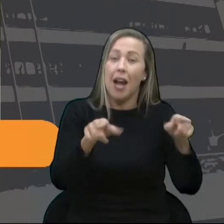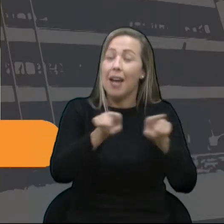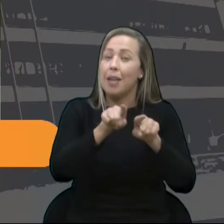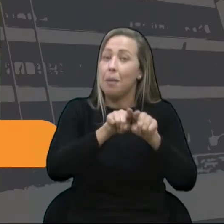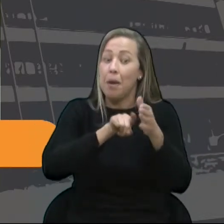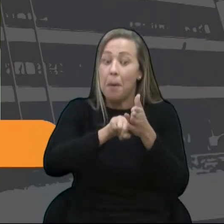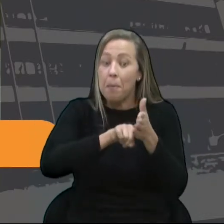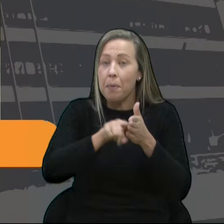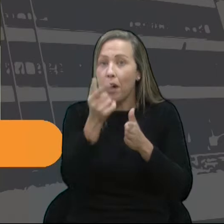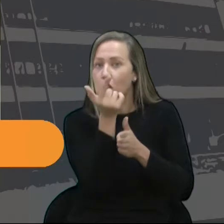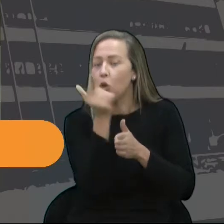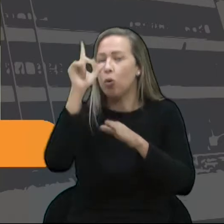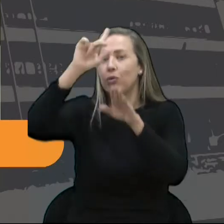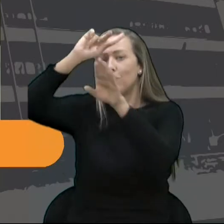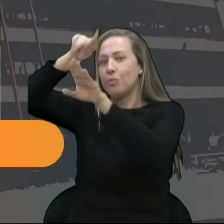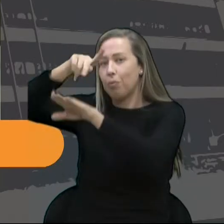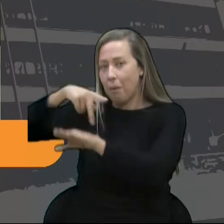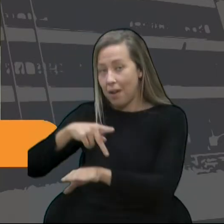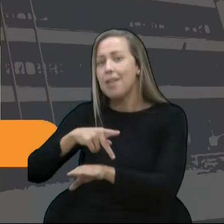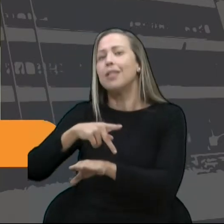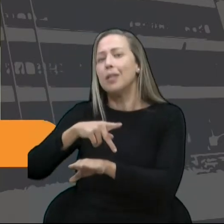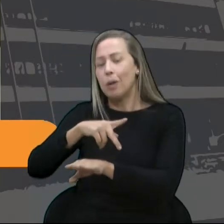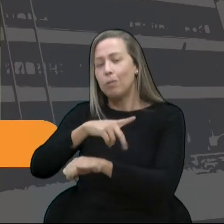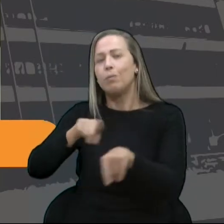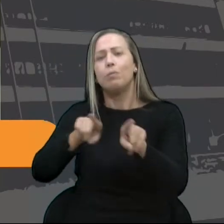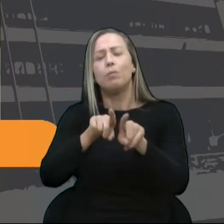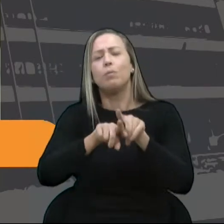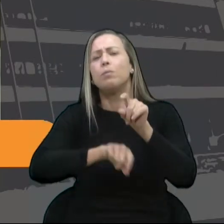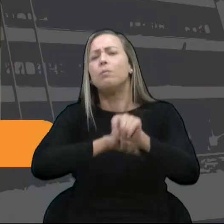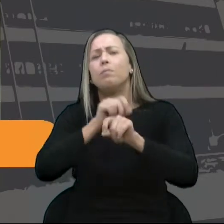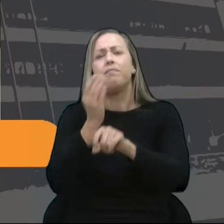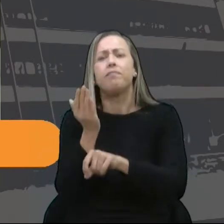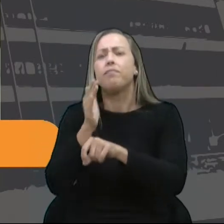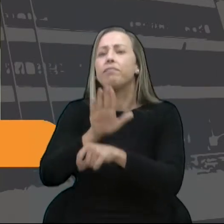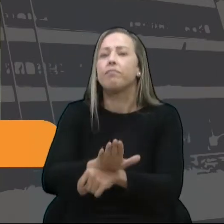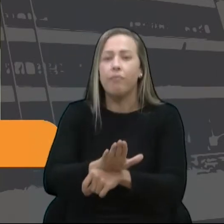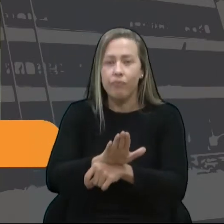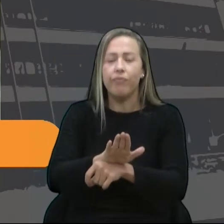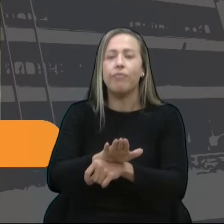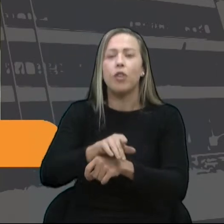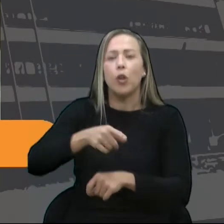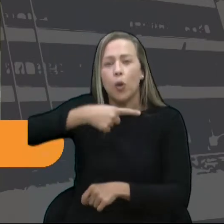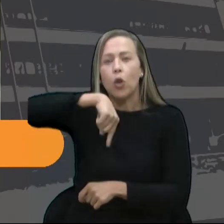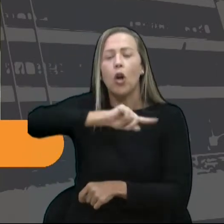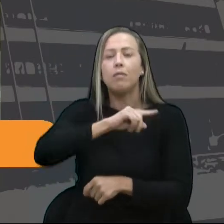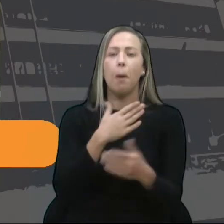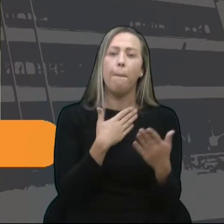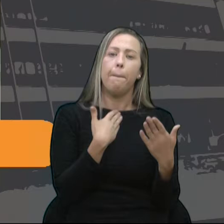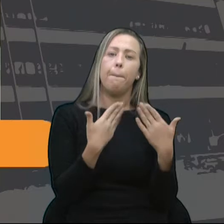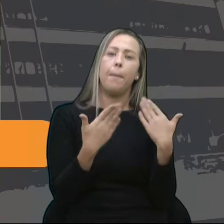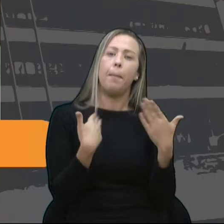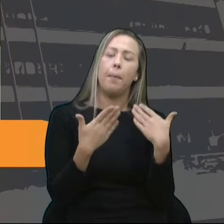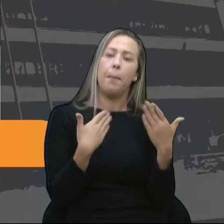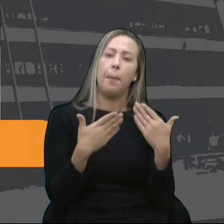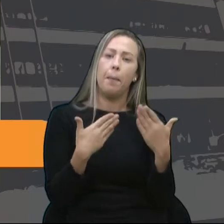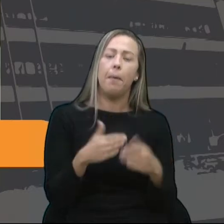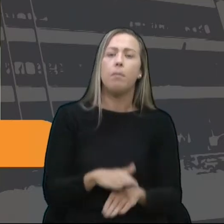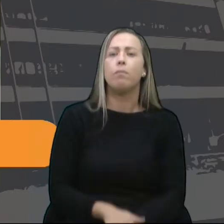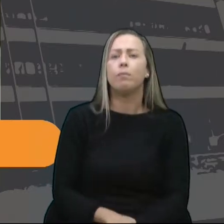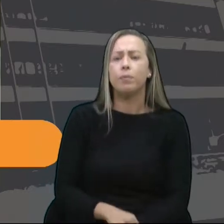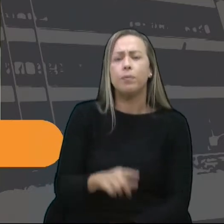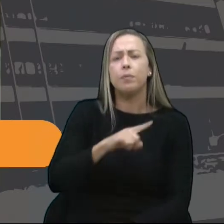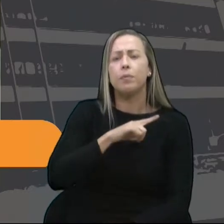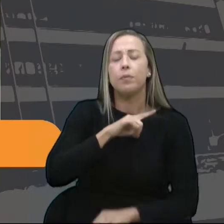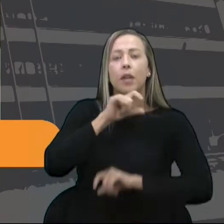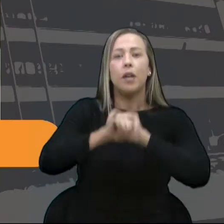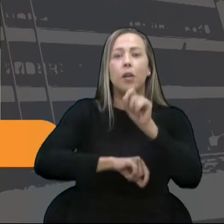outros países, talvez ajudasse um pouco nessa nossa conversa, trazer um pouco